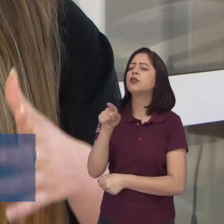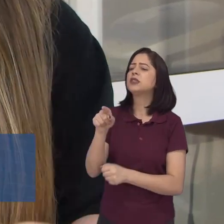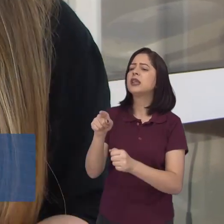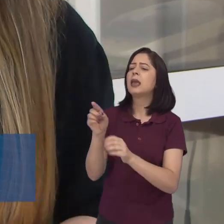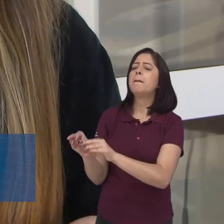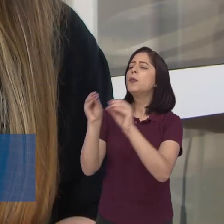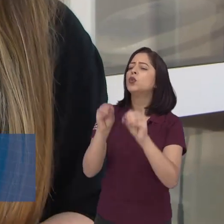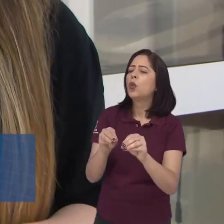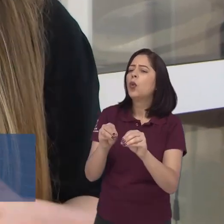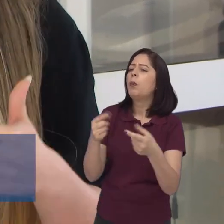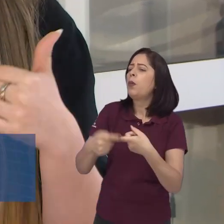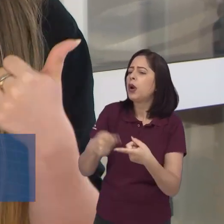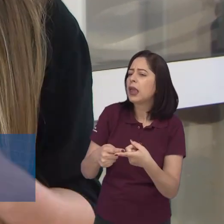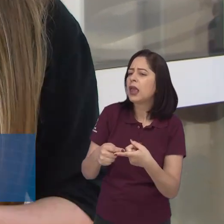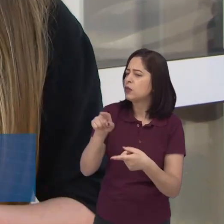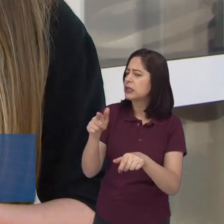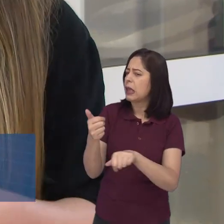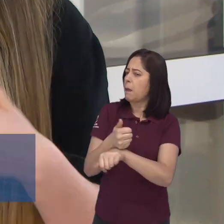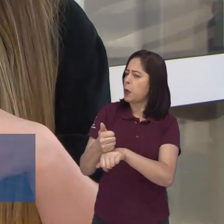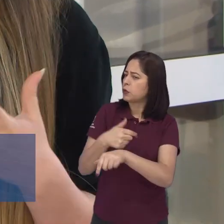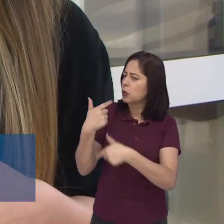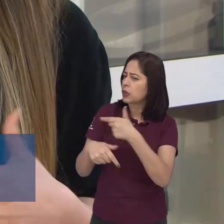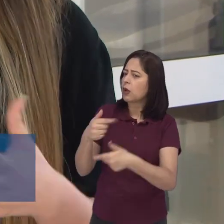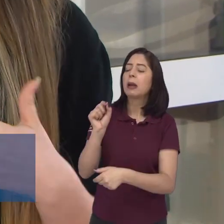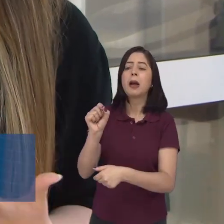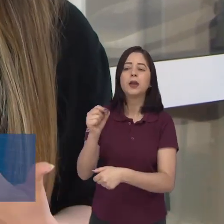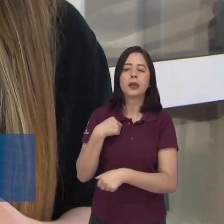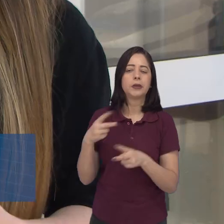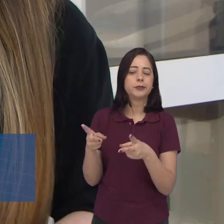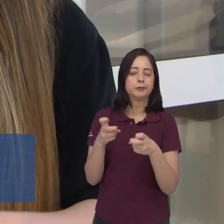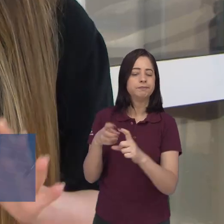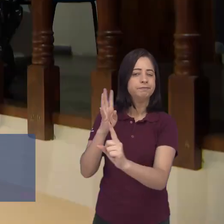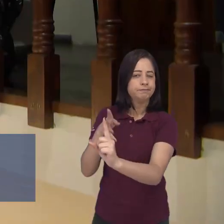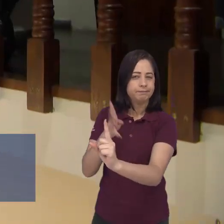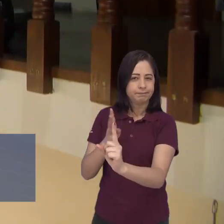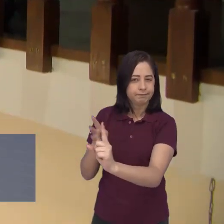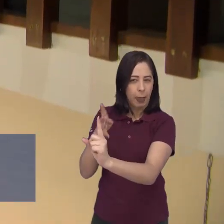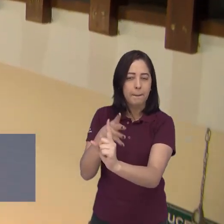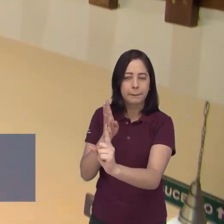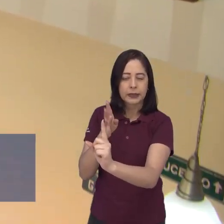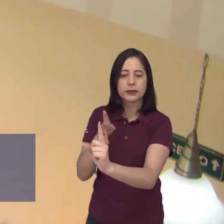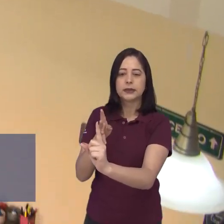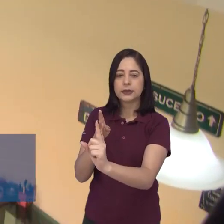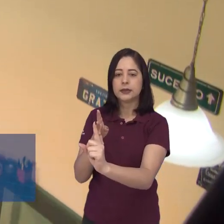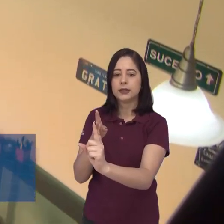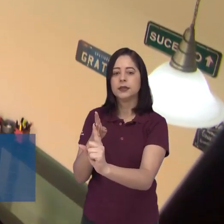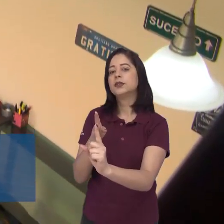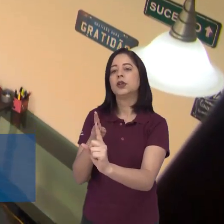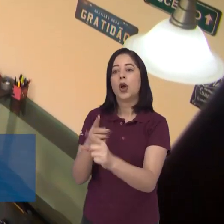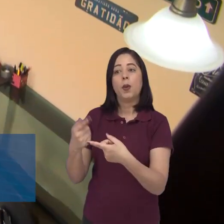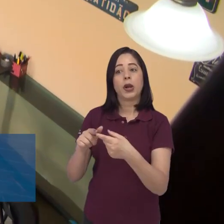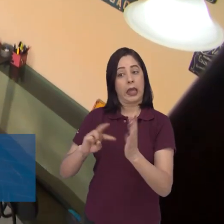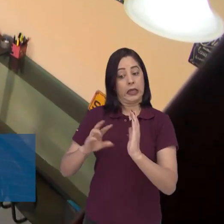né, de onde ela veio, o que ela faz. A gente conversa para sentir a pessoa e se aquilo ali vai dar certo. Isso